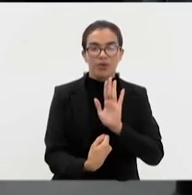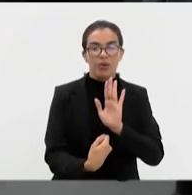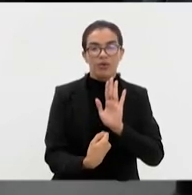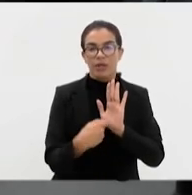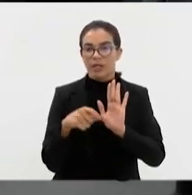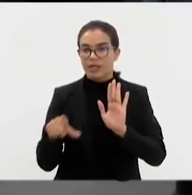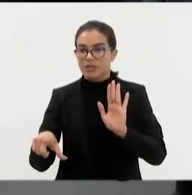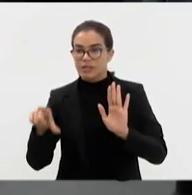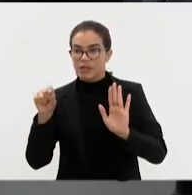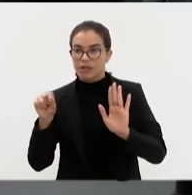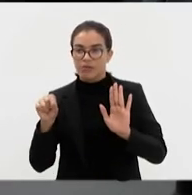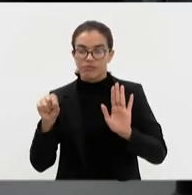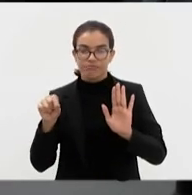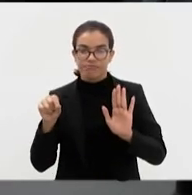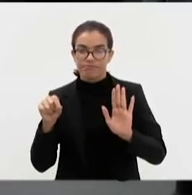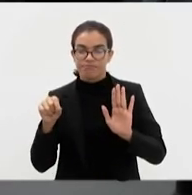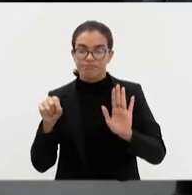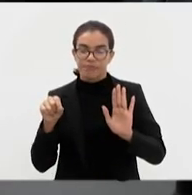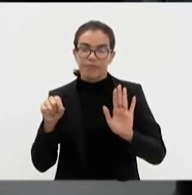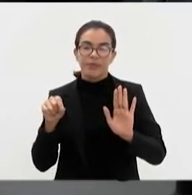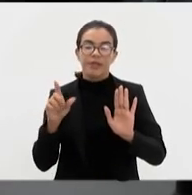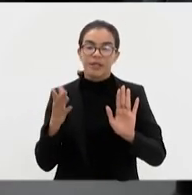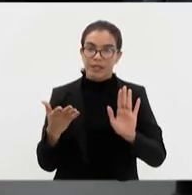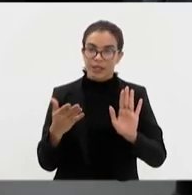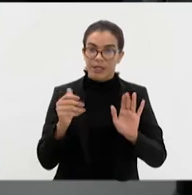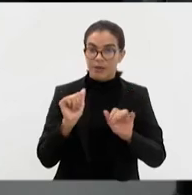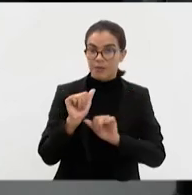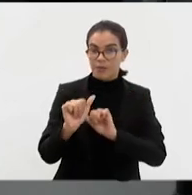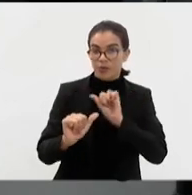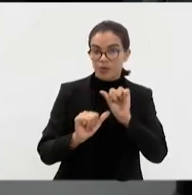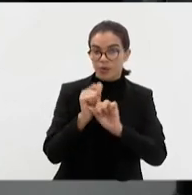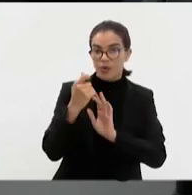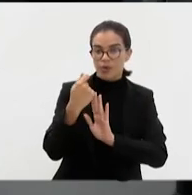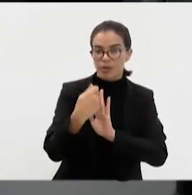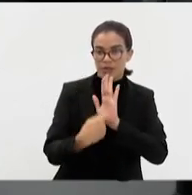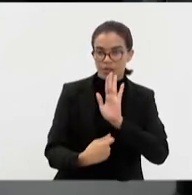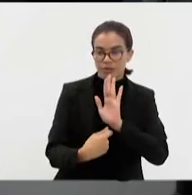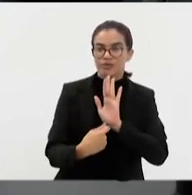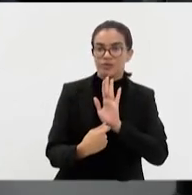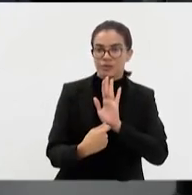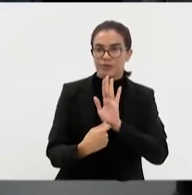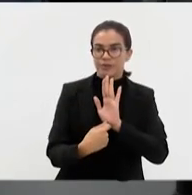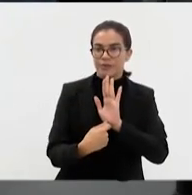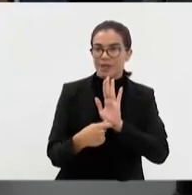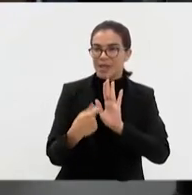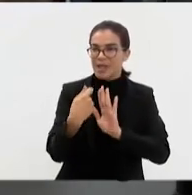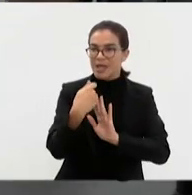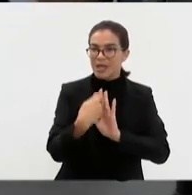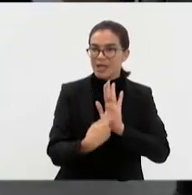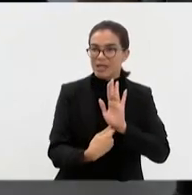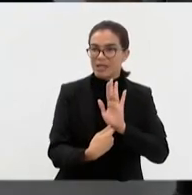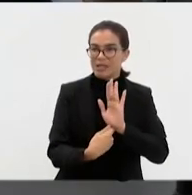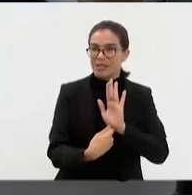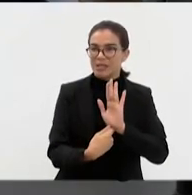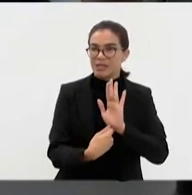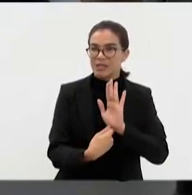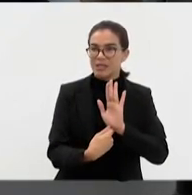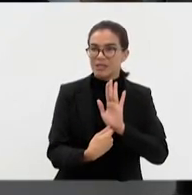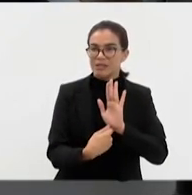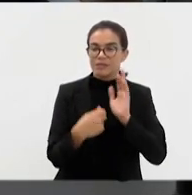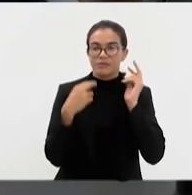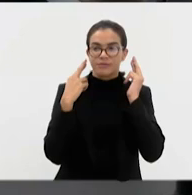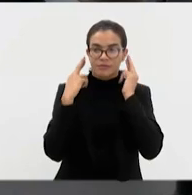alternativa, que ficou da seguinte... Essa é a redação da forma final ou é a